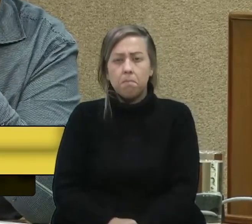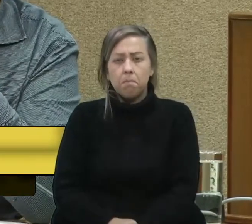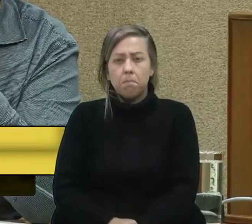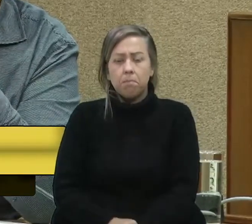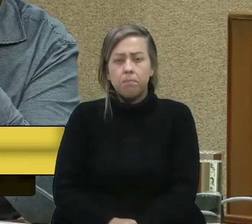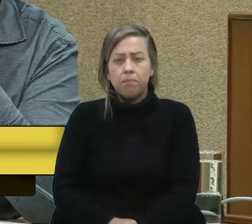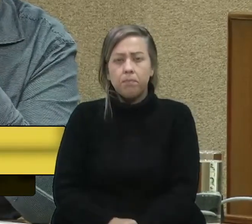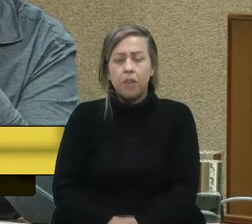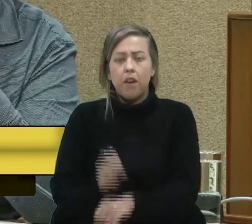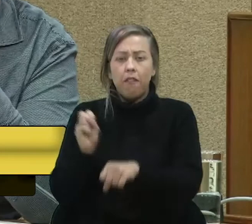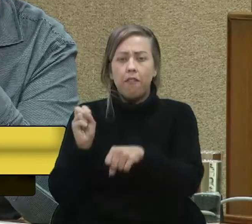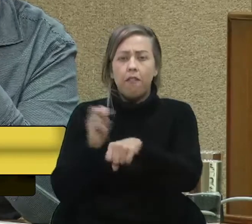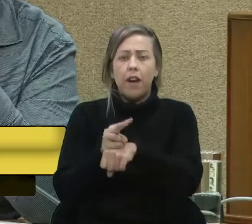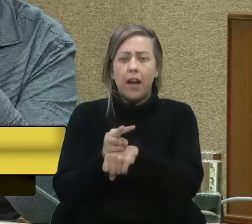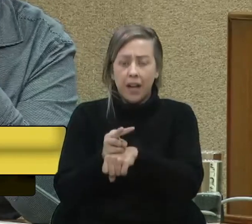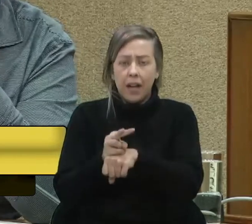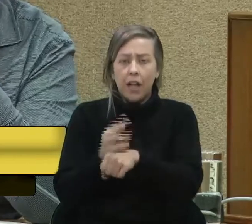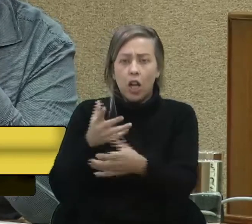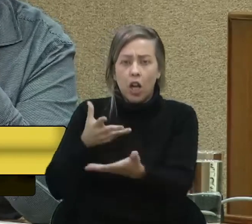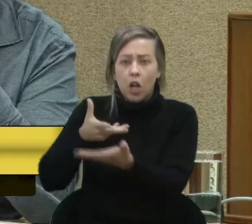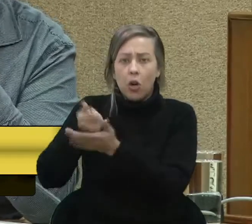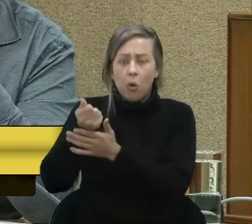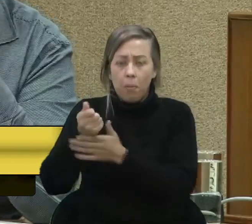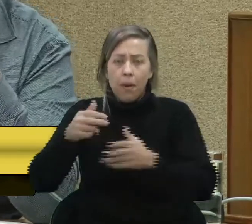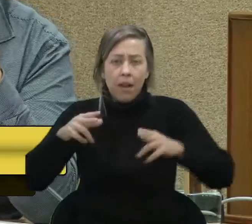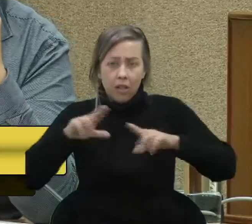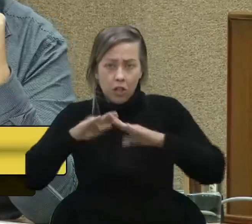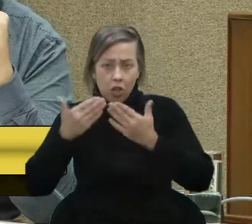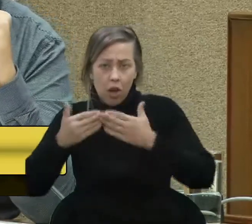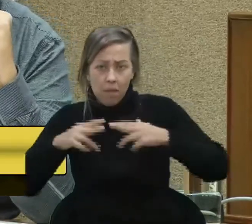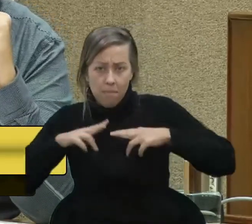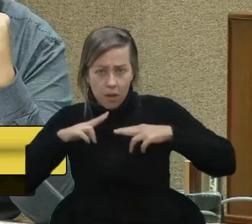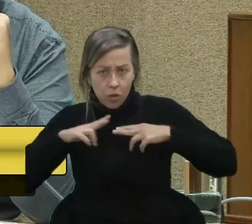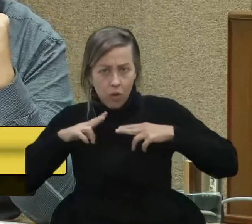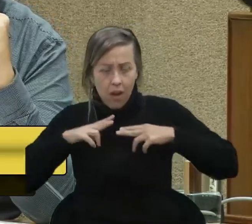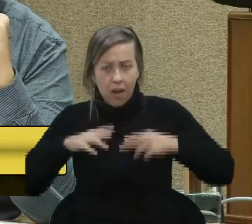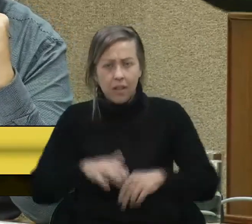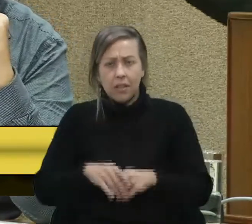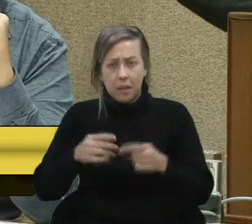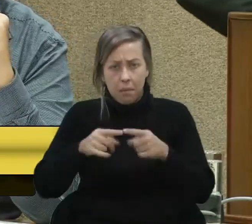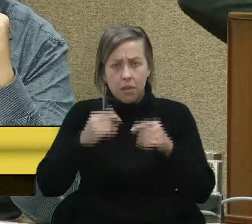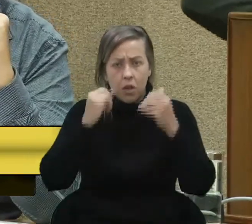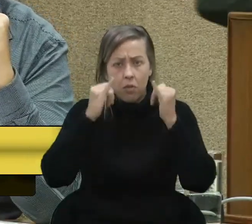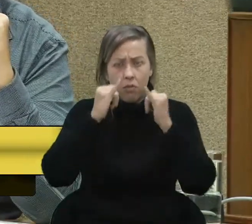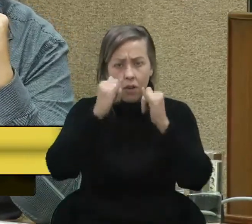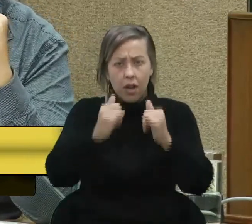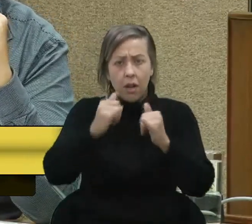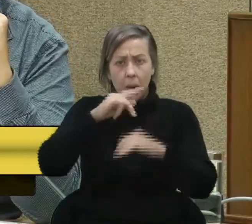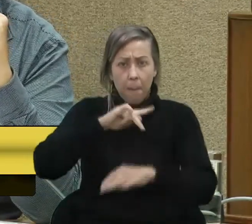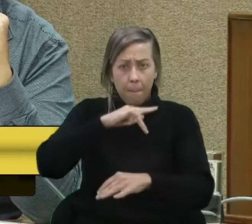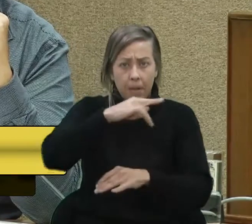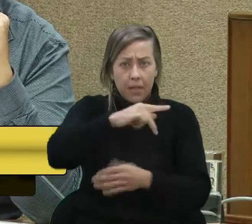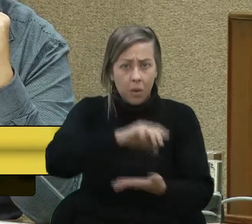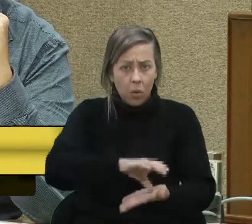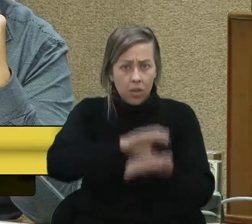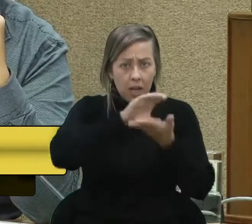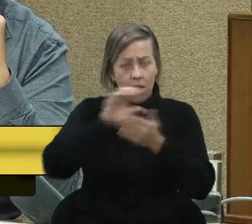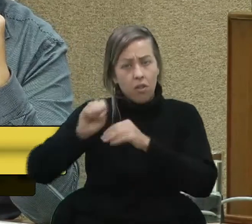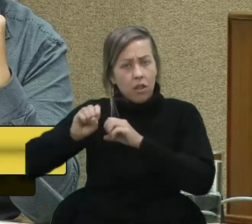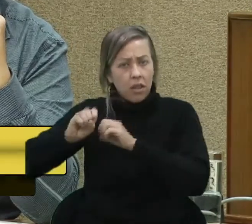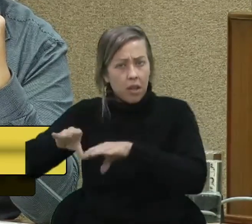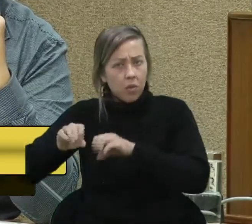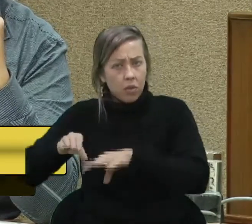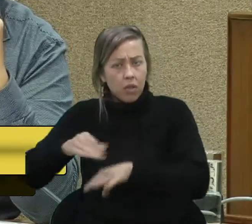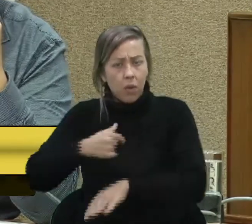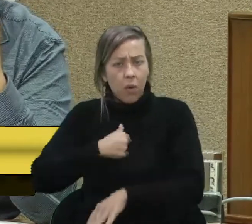de vagas que são compradas na rede privada. Eu quero lhe dizer que, como presidente do Conselho Municipal da Educação,